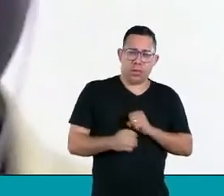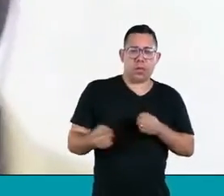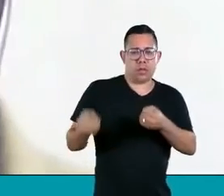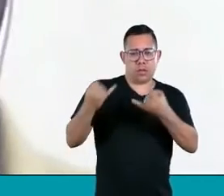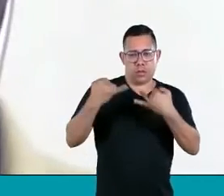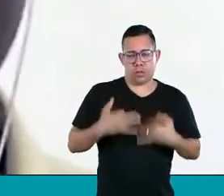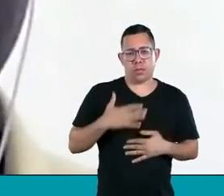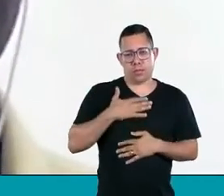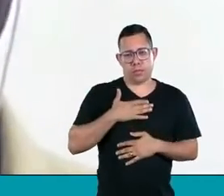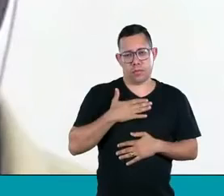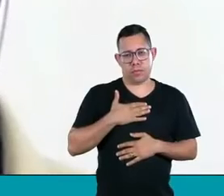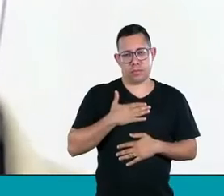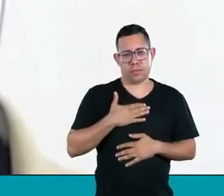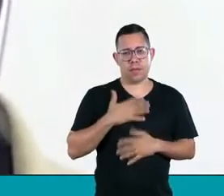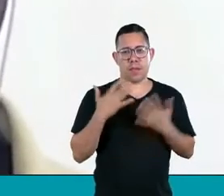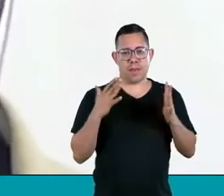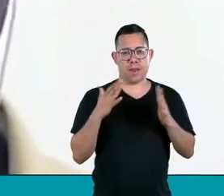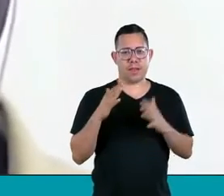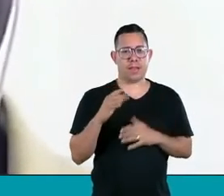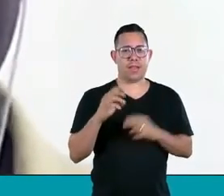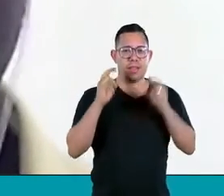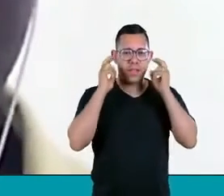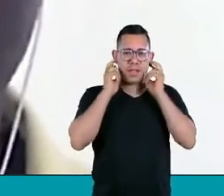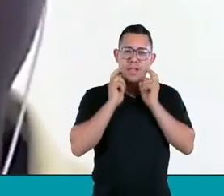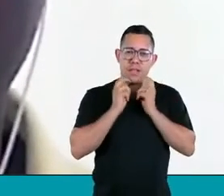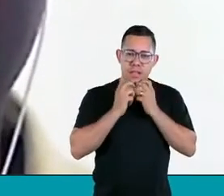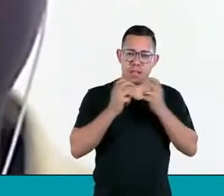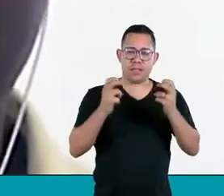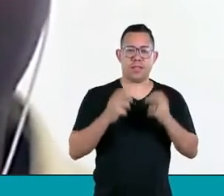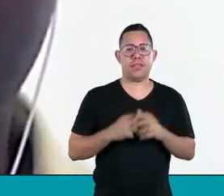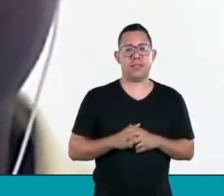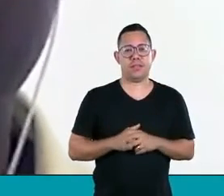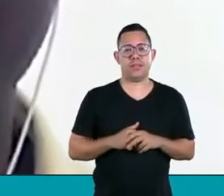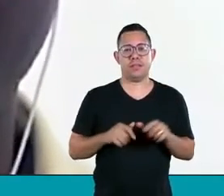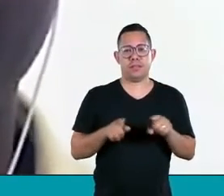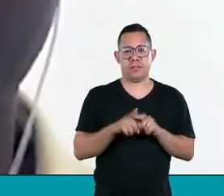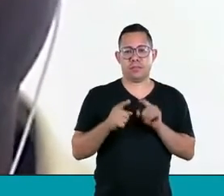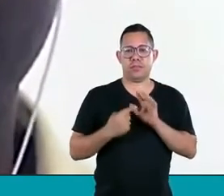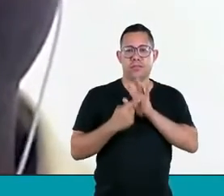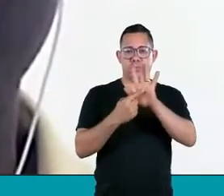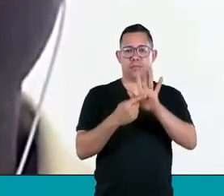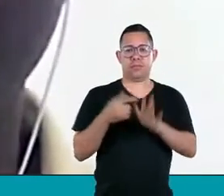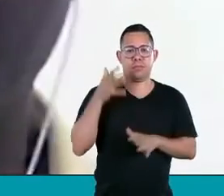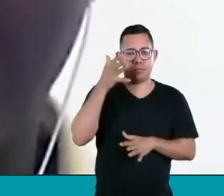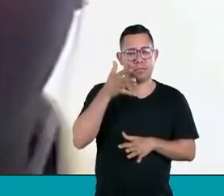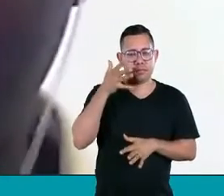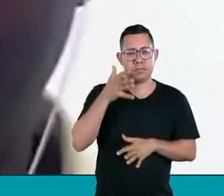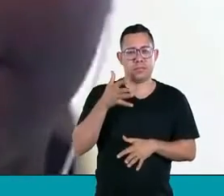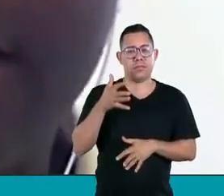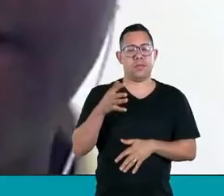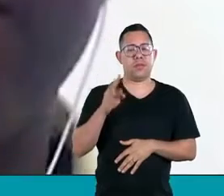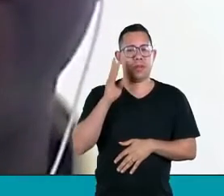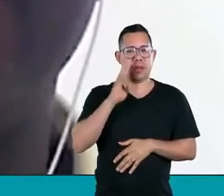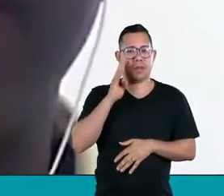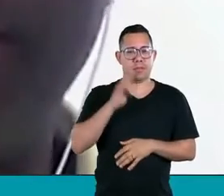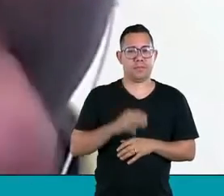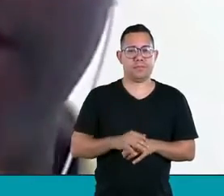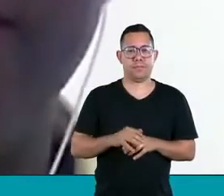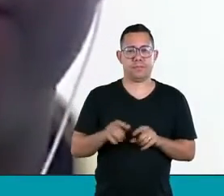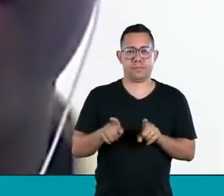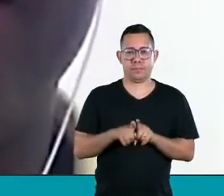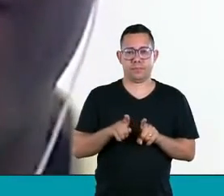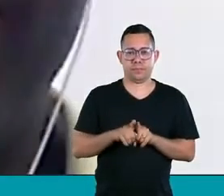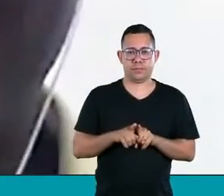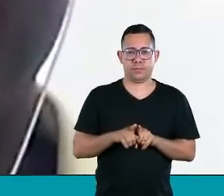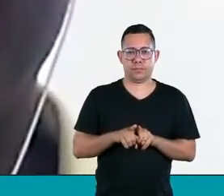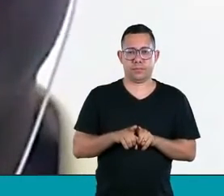eu quero parabenizar aqui já também o Daniel pela sua performance, que foi muito bacana, agradecer e